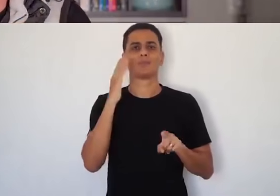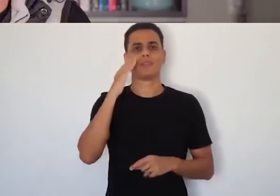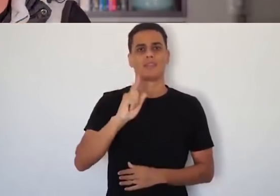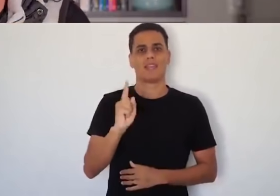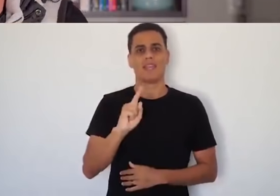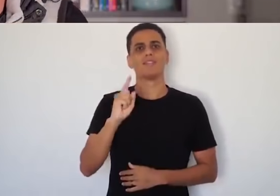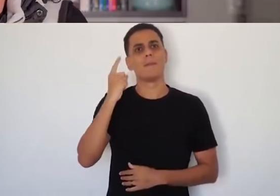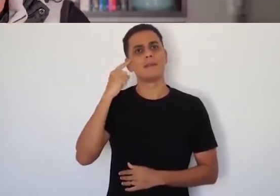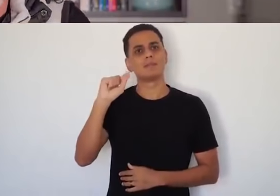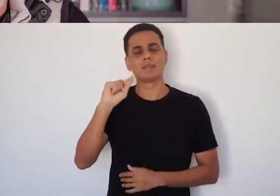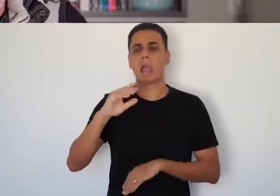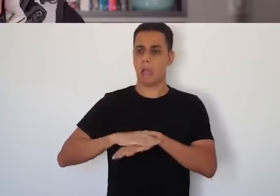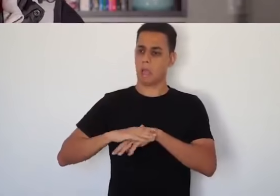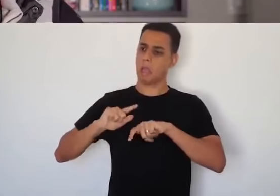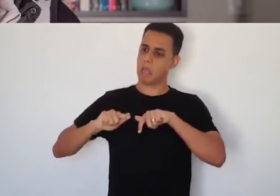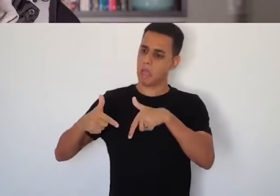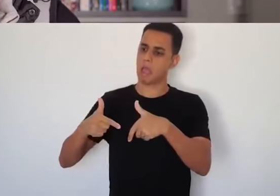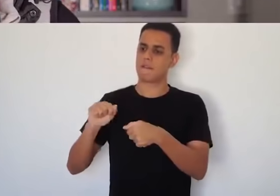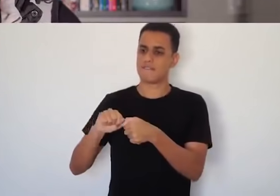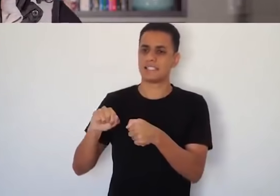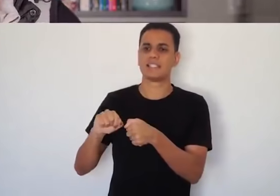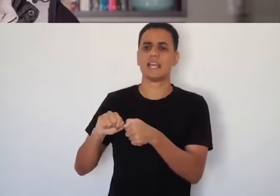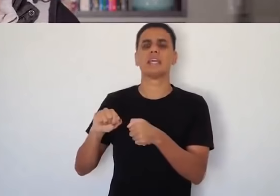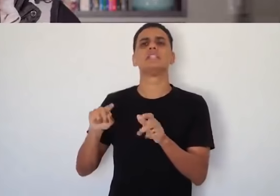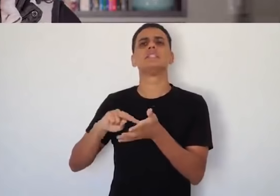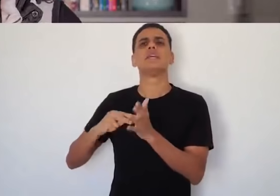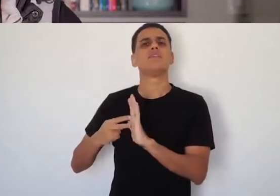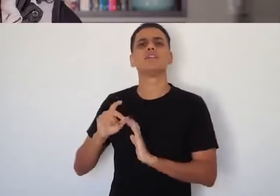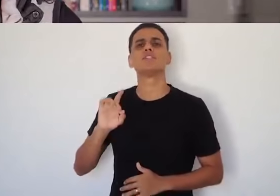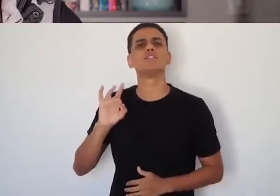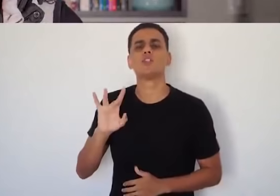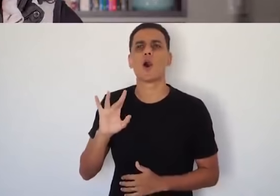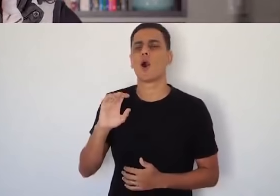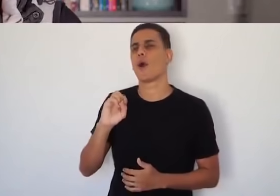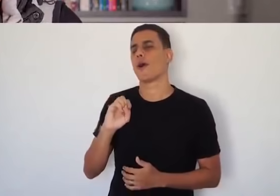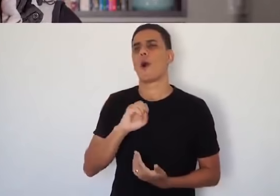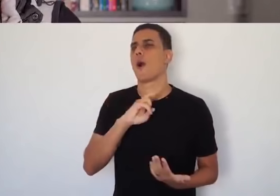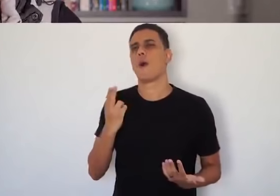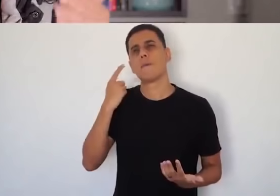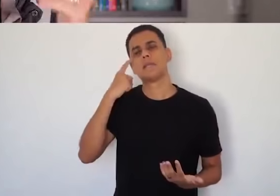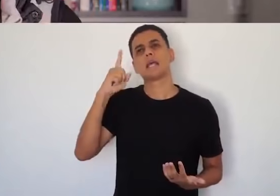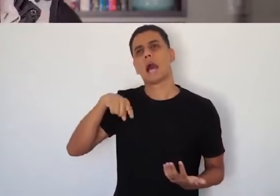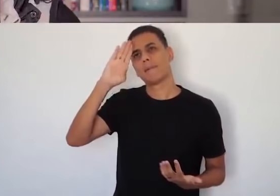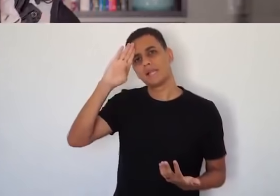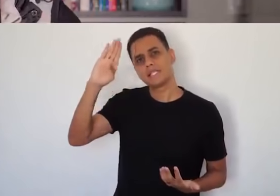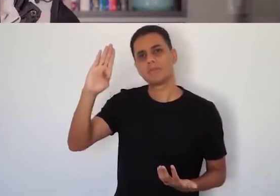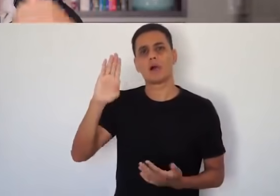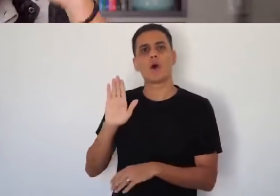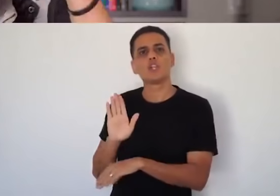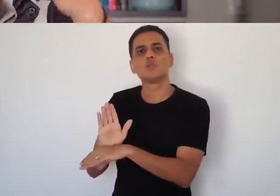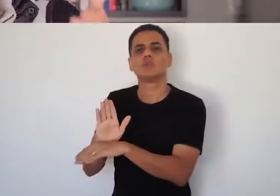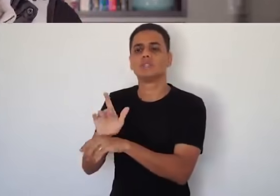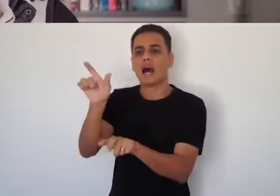Cristo Jesus, sem dúvida. Quando a gente olha lá, Mateus 25, 34 a 40, Jesus fala sobre tudo isso,